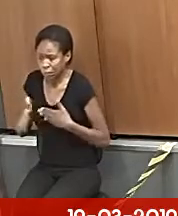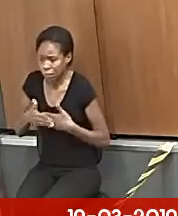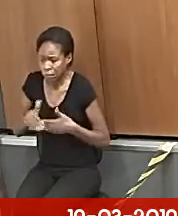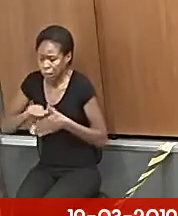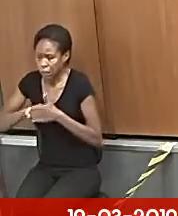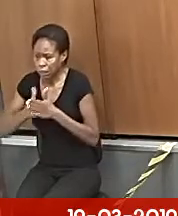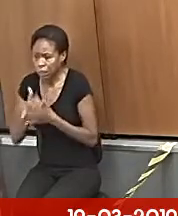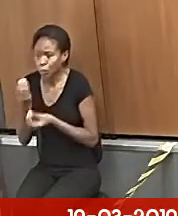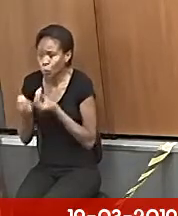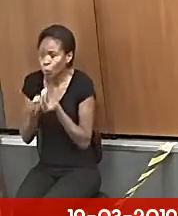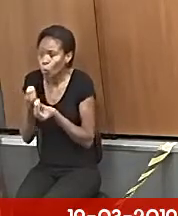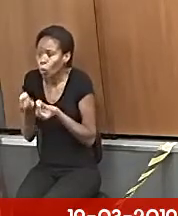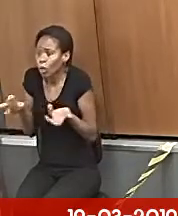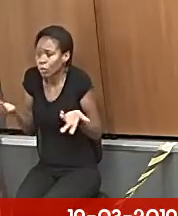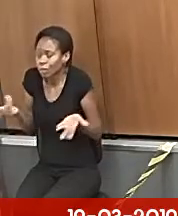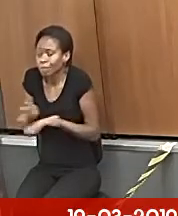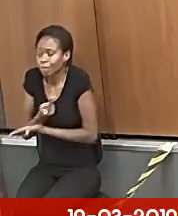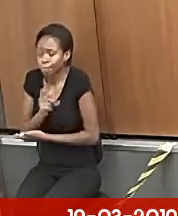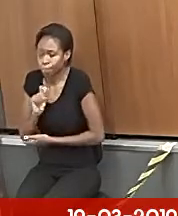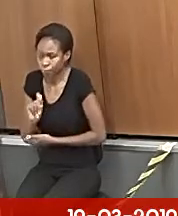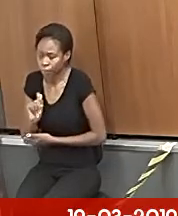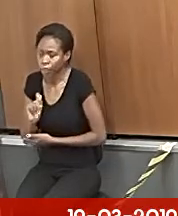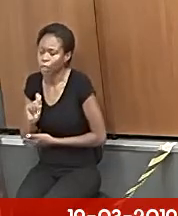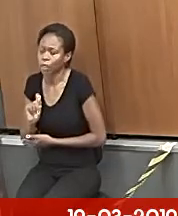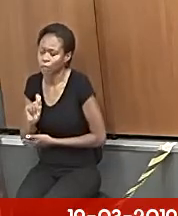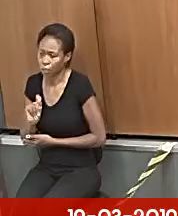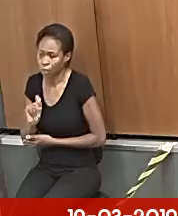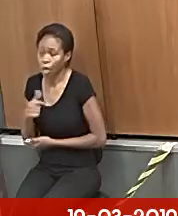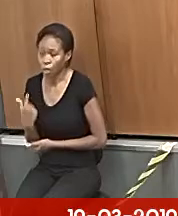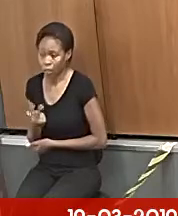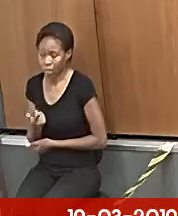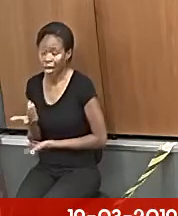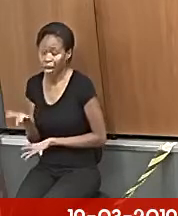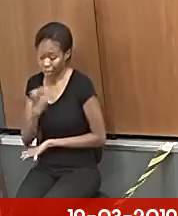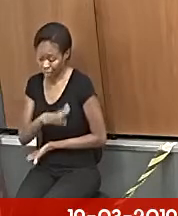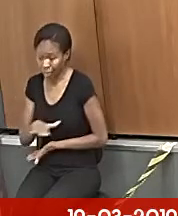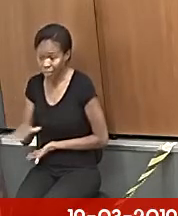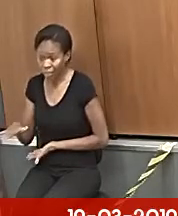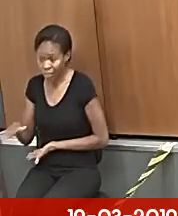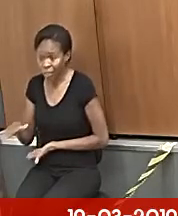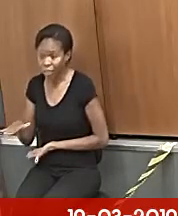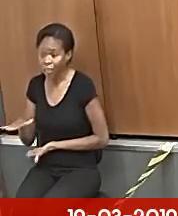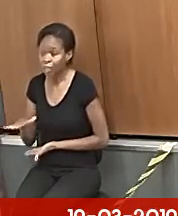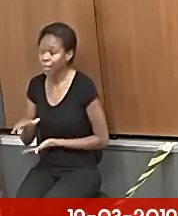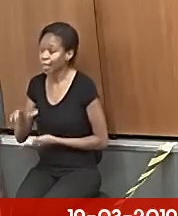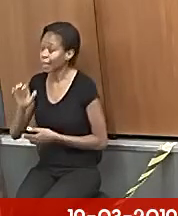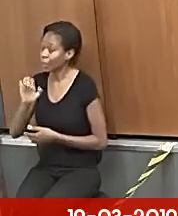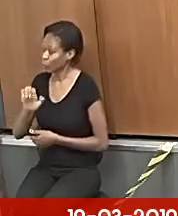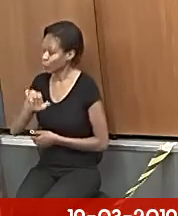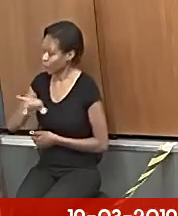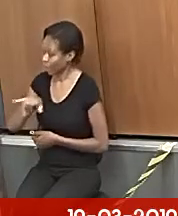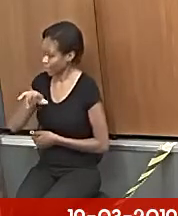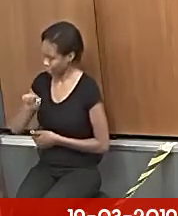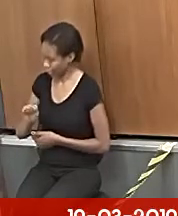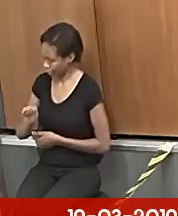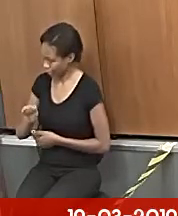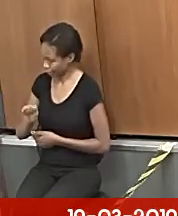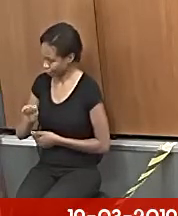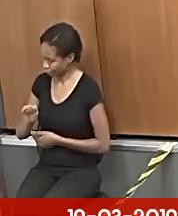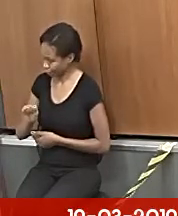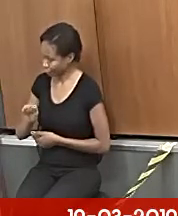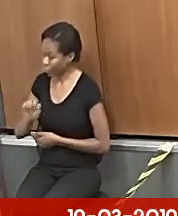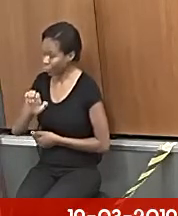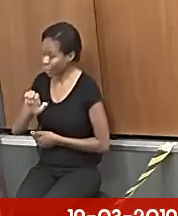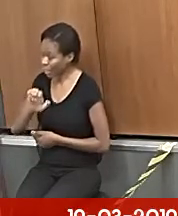que ia ser né então aí o que acontece em nossas crianças estavam no eja entre aspas né o